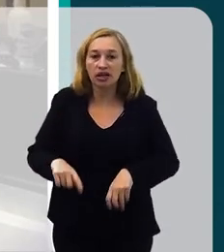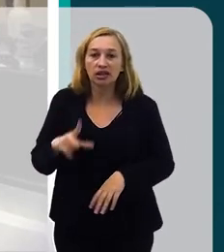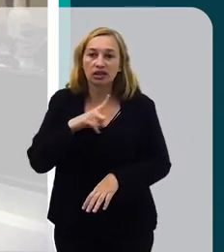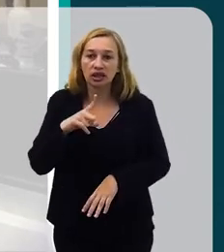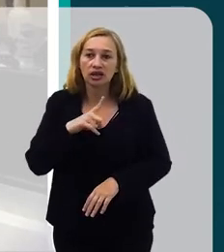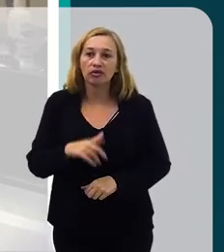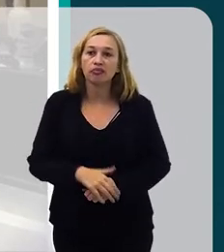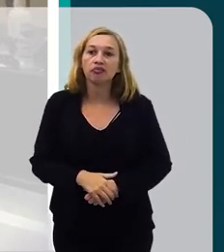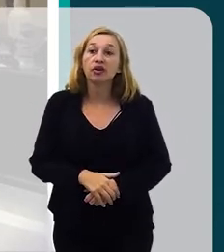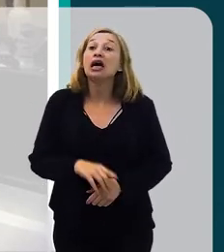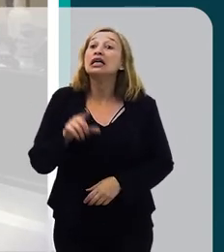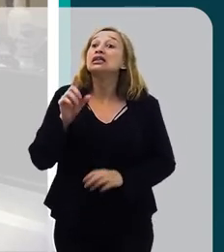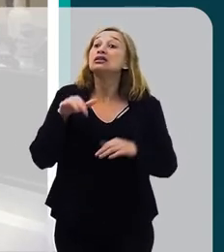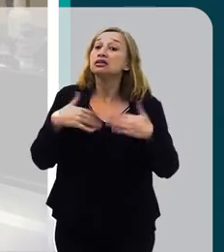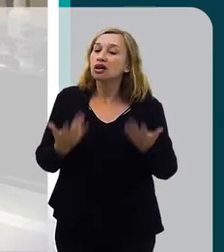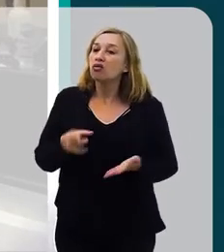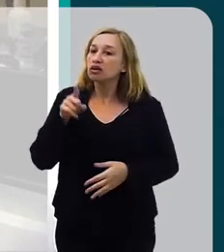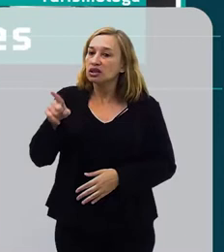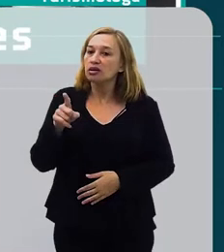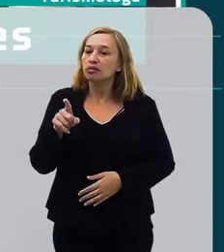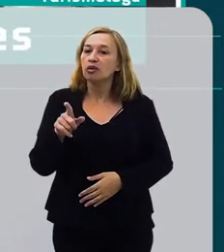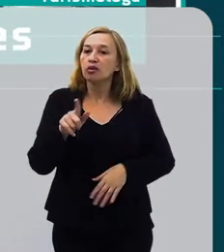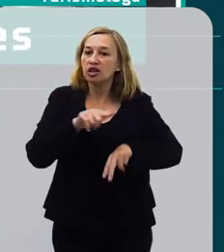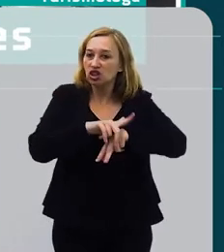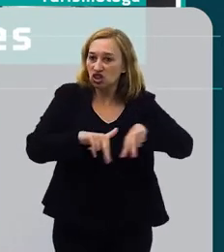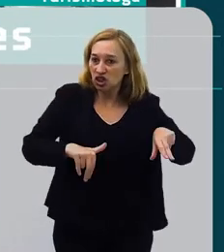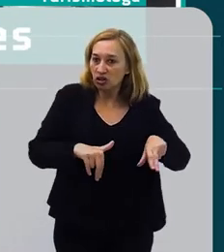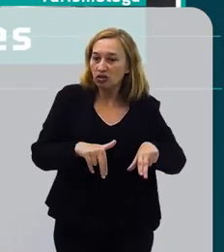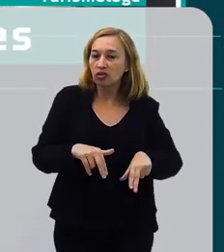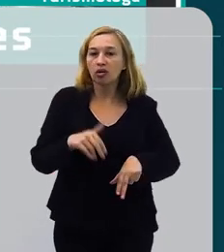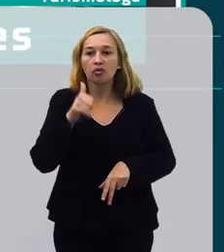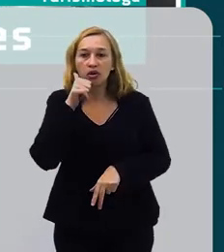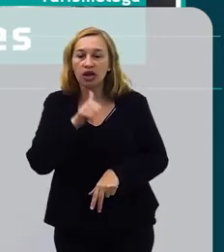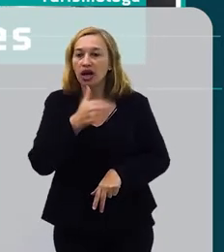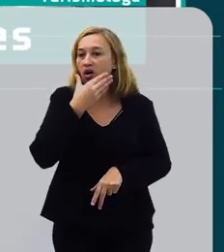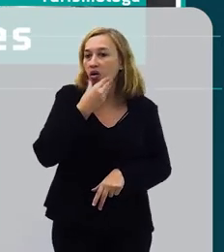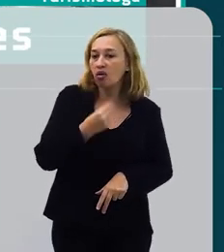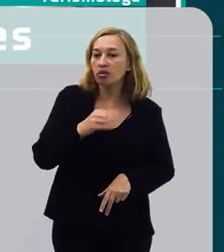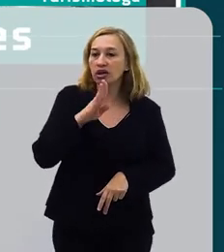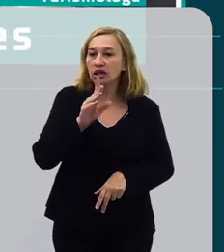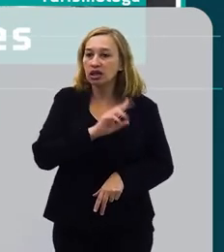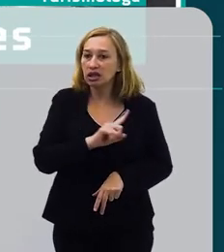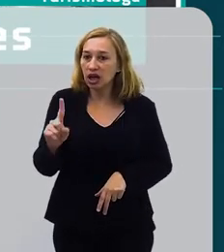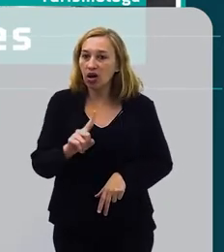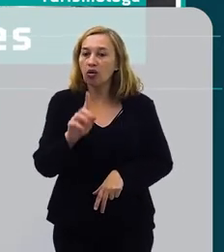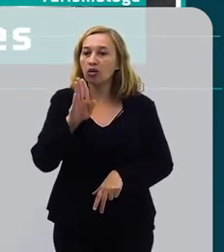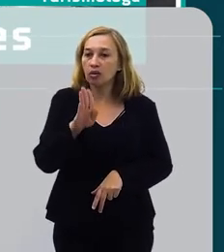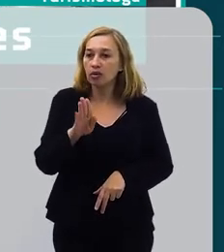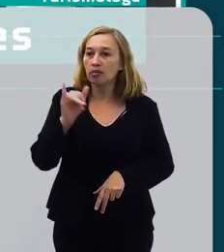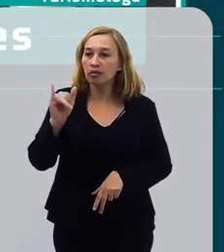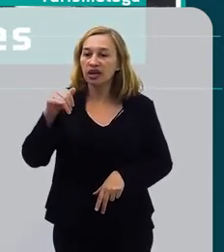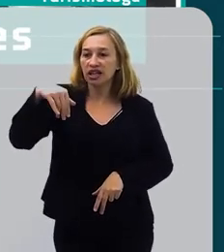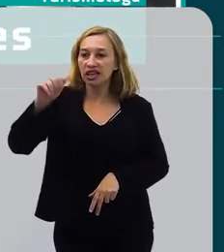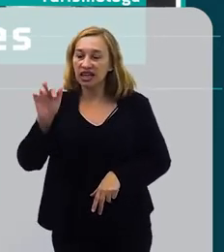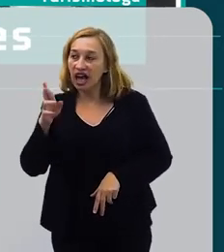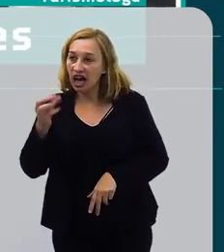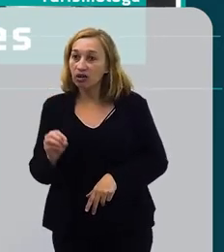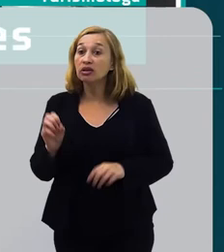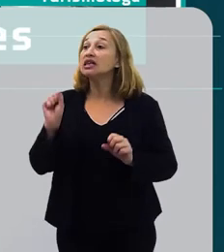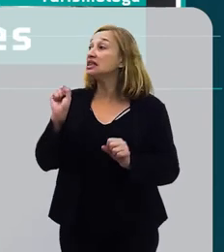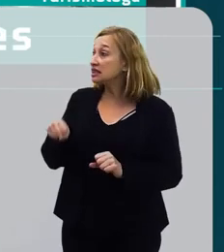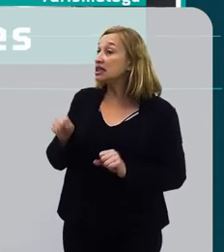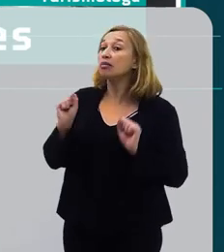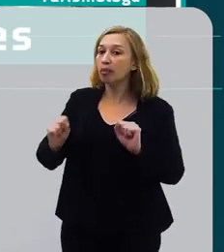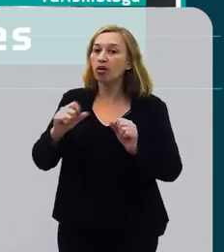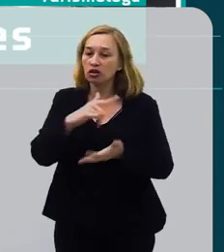Então, também tem essa possibilidade. Ah, E então você pode ser gênero masculino, feminino, pode ser isso, não gente. binário também. Pode,